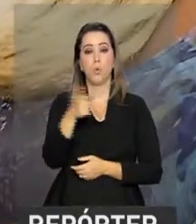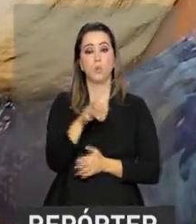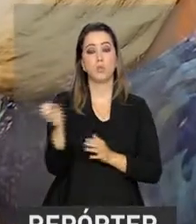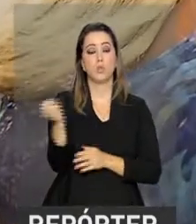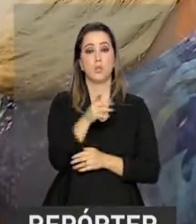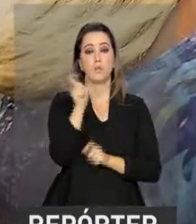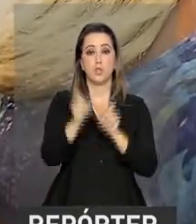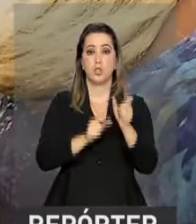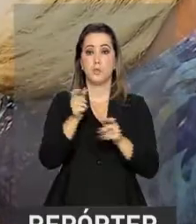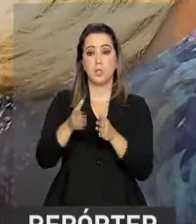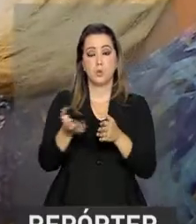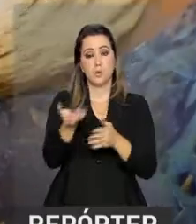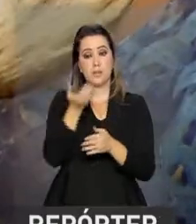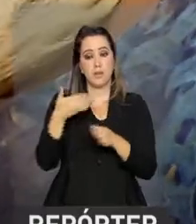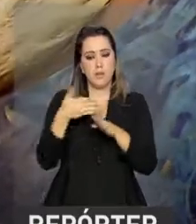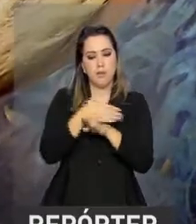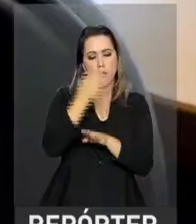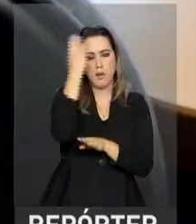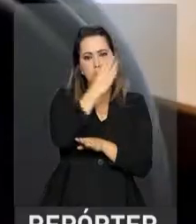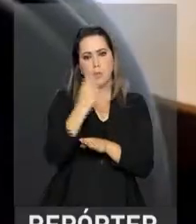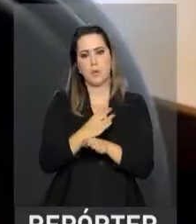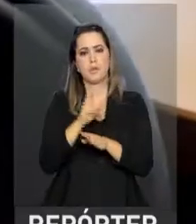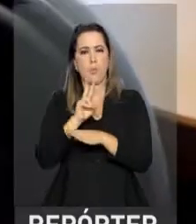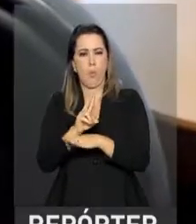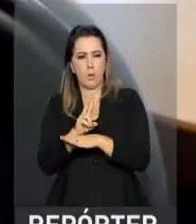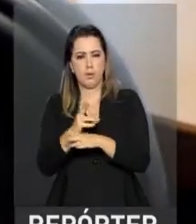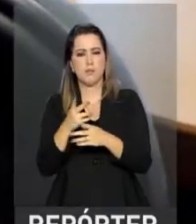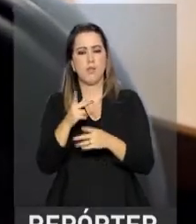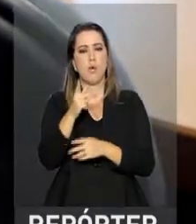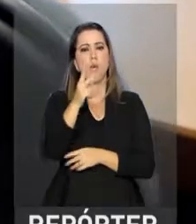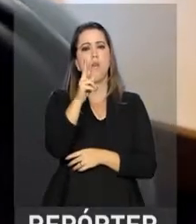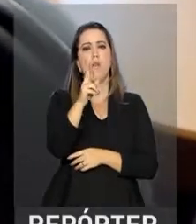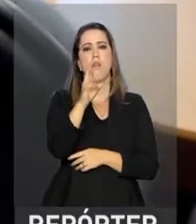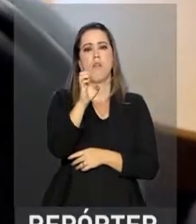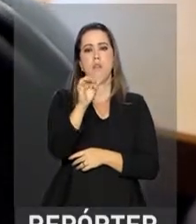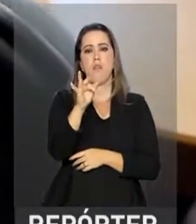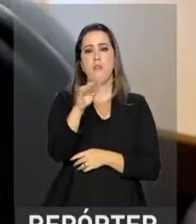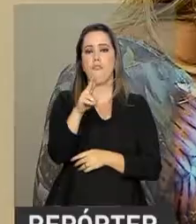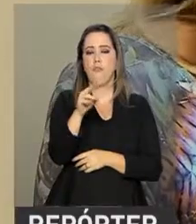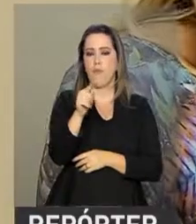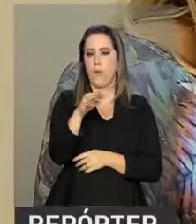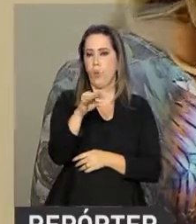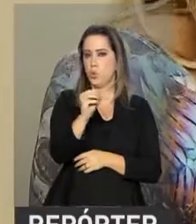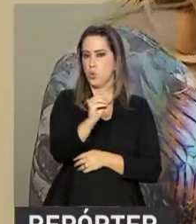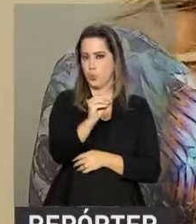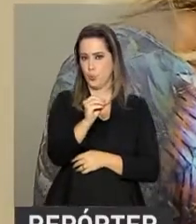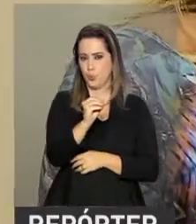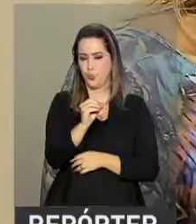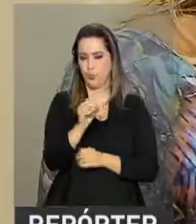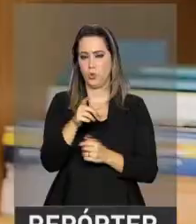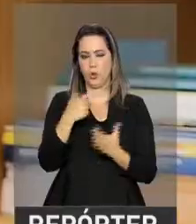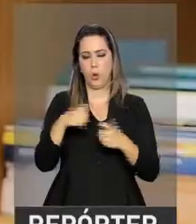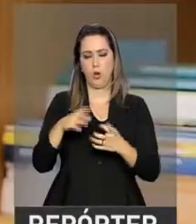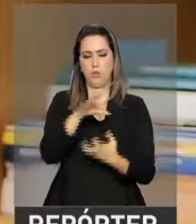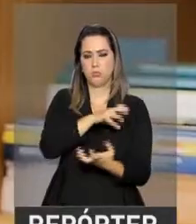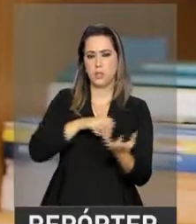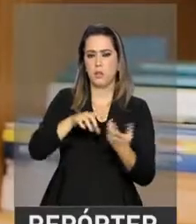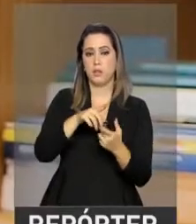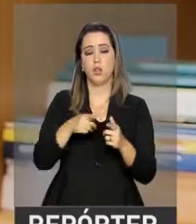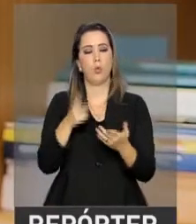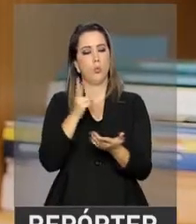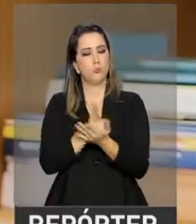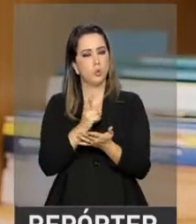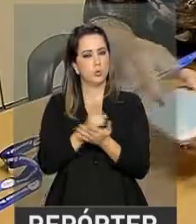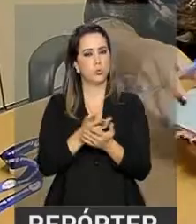quem está no processo de pedido de refúgio a solicitação continua da mesma maneira mas a marcação de entrevistas que era